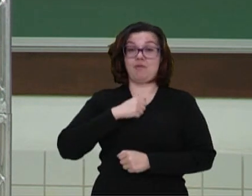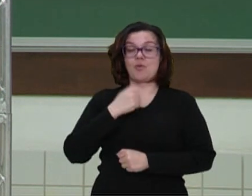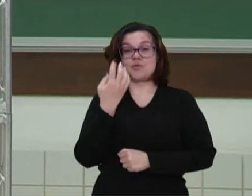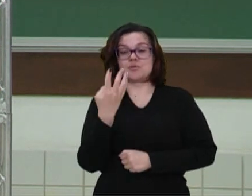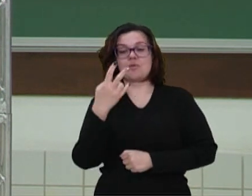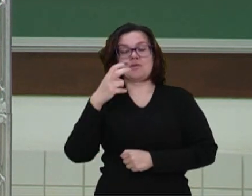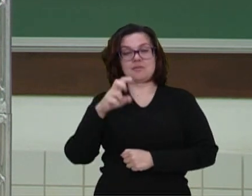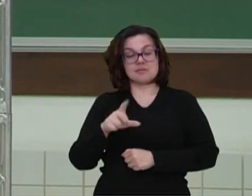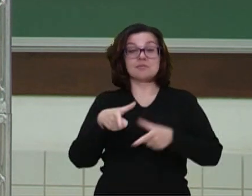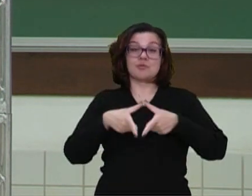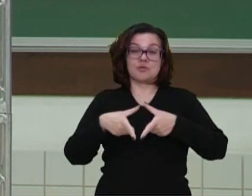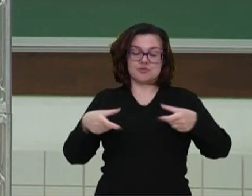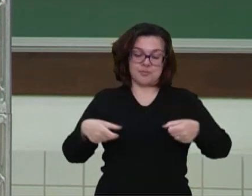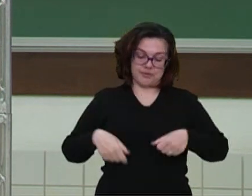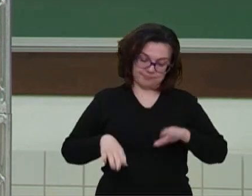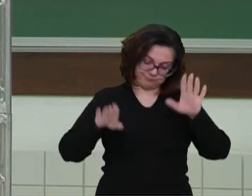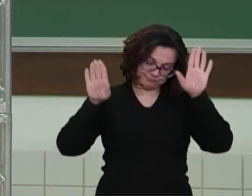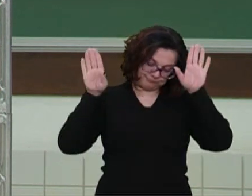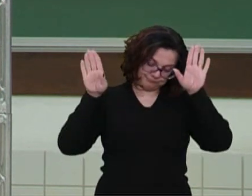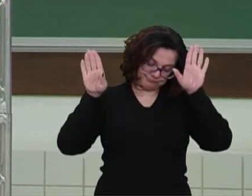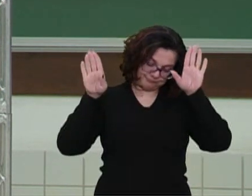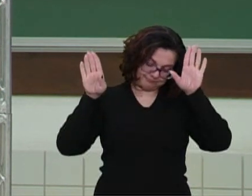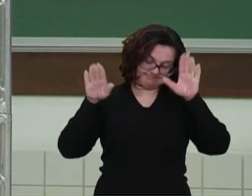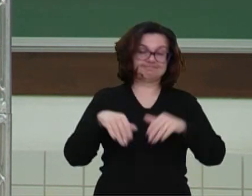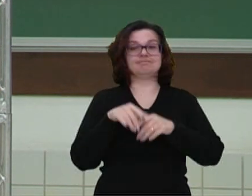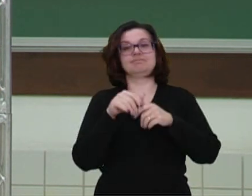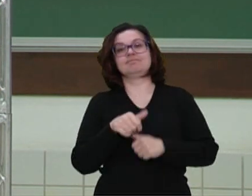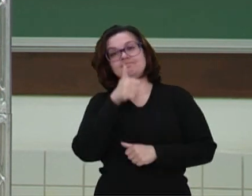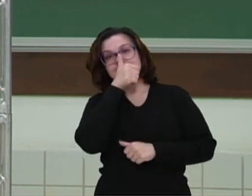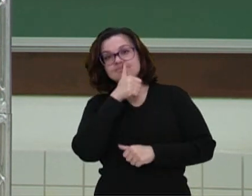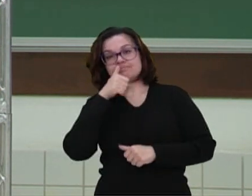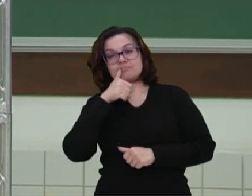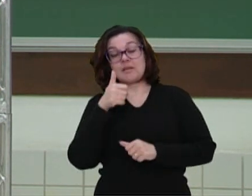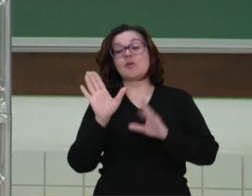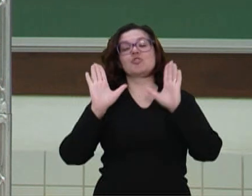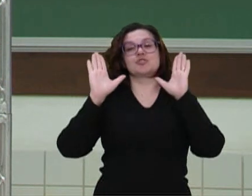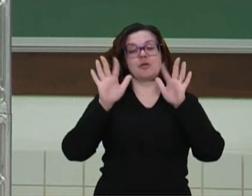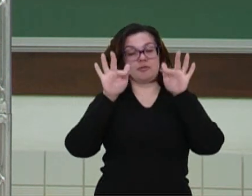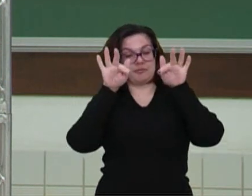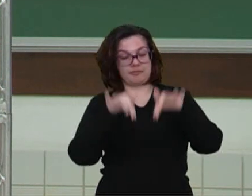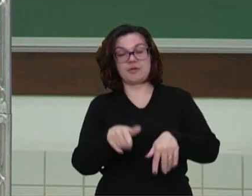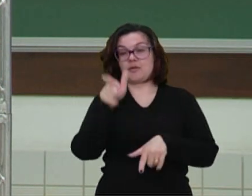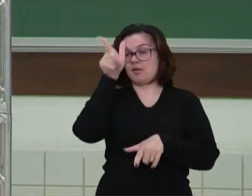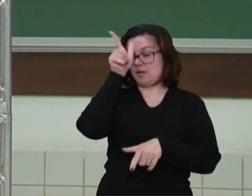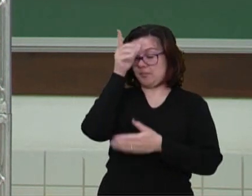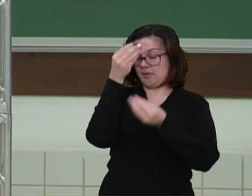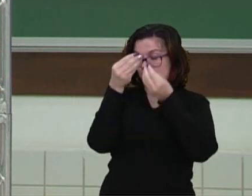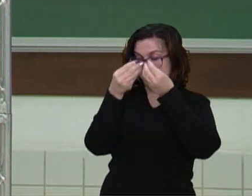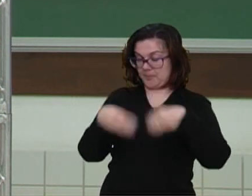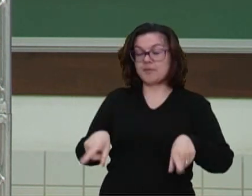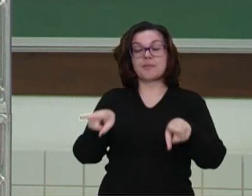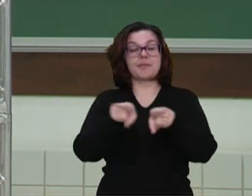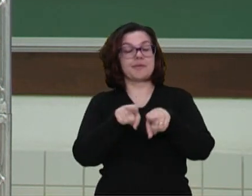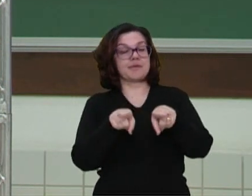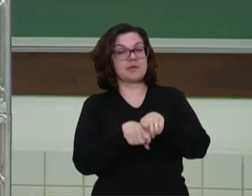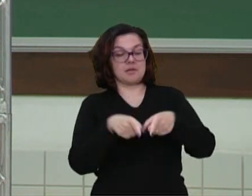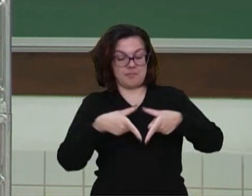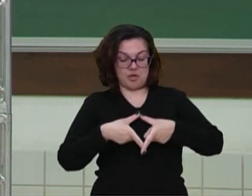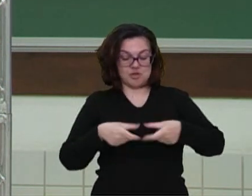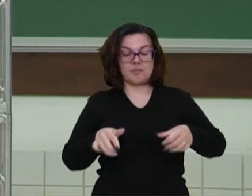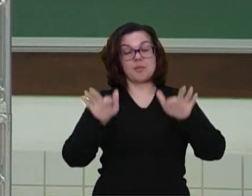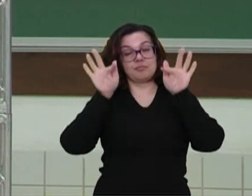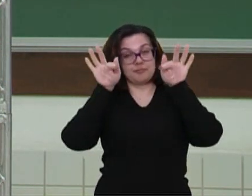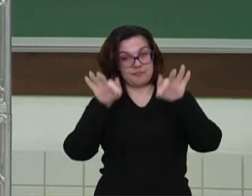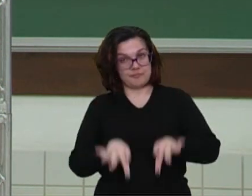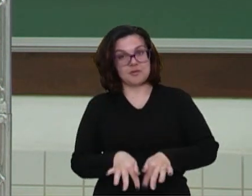rendem. Então, nós temos então a rendição aí já da Alemanha, né, e a rendição agora do Japão, pondo fim à Segunda Guerra